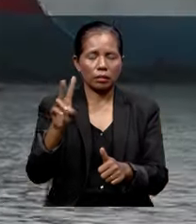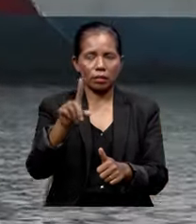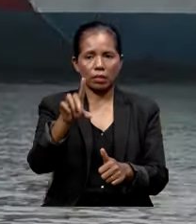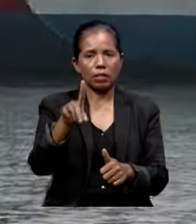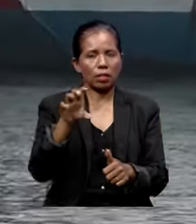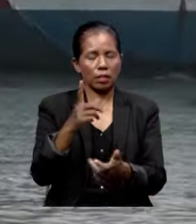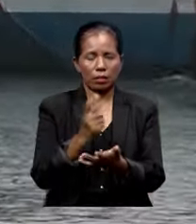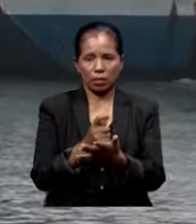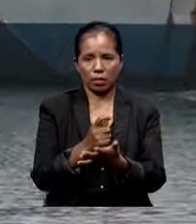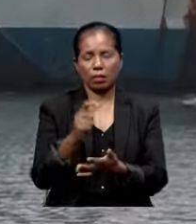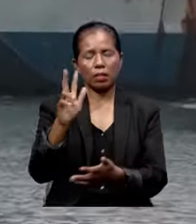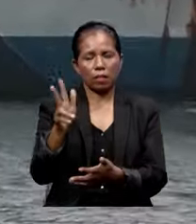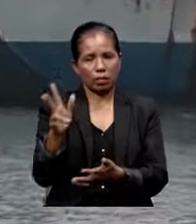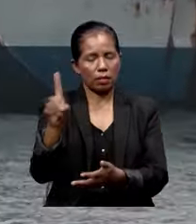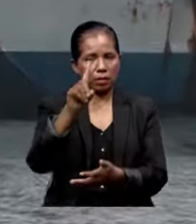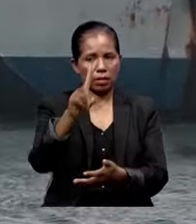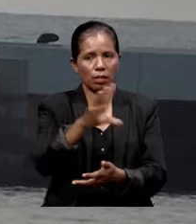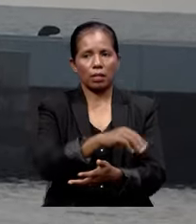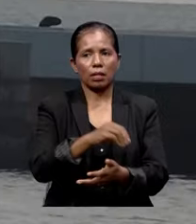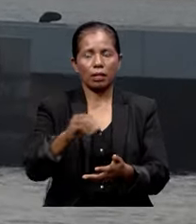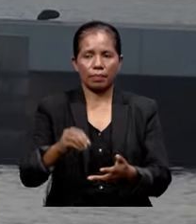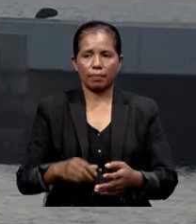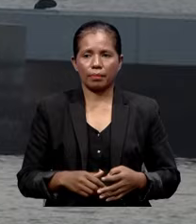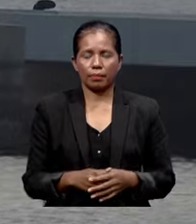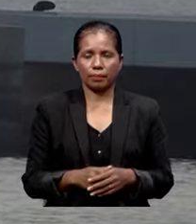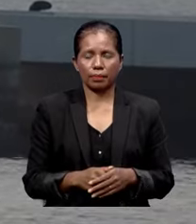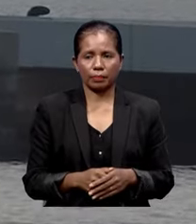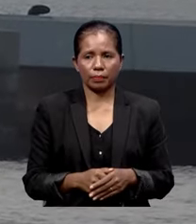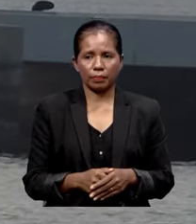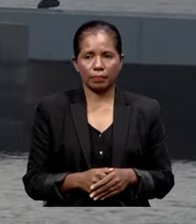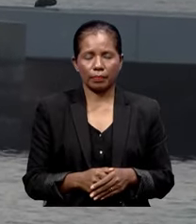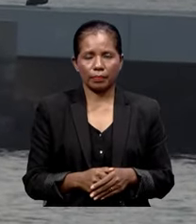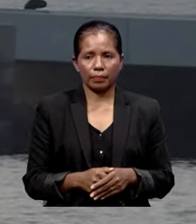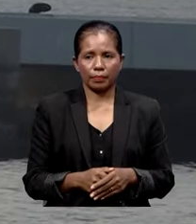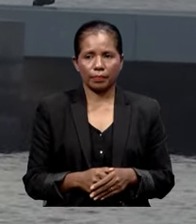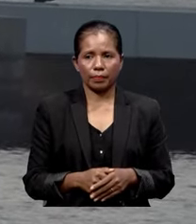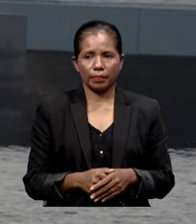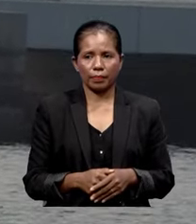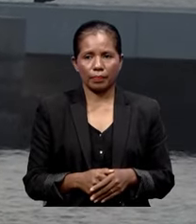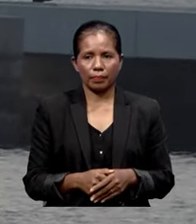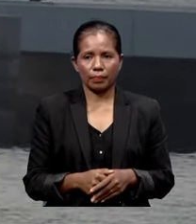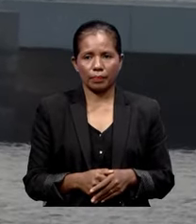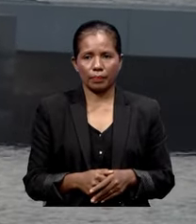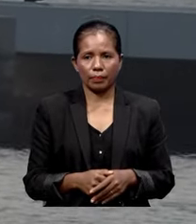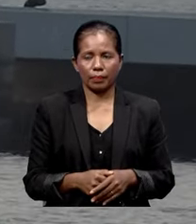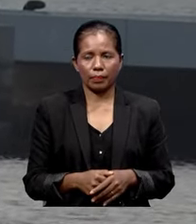tolu nulu resin ida ho carga peso mate tonelada atusida sa nulu. Abraham Amral, Marito da Costa, GMN.